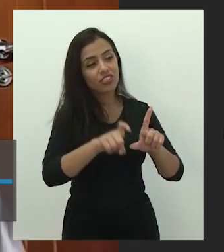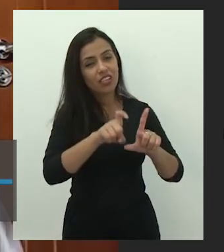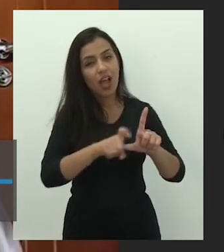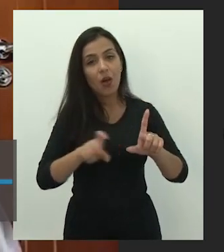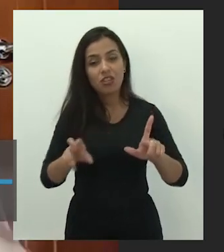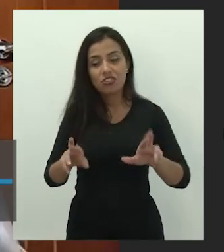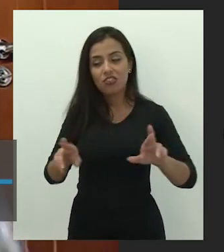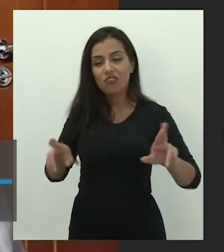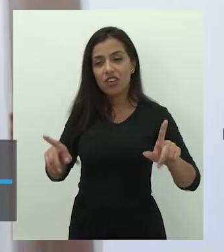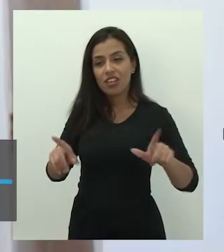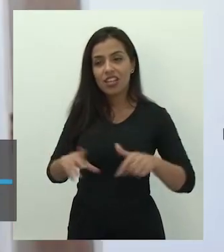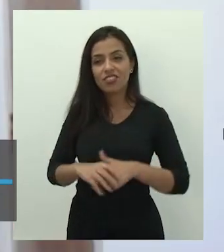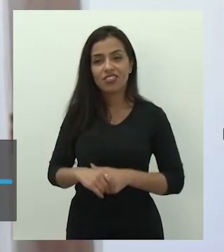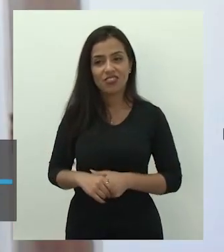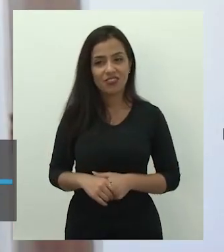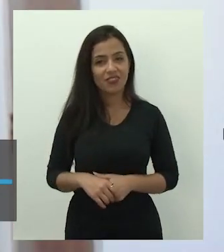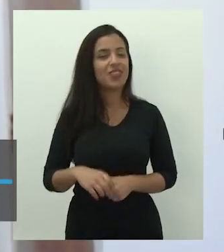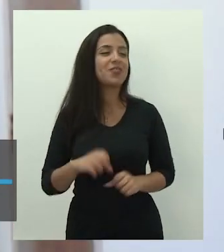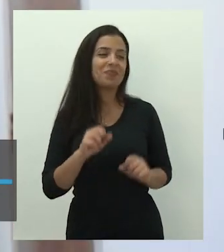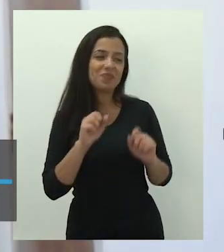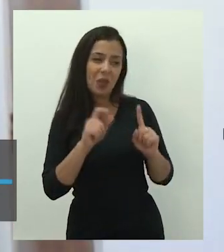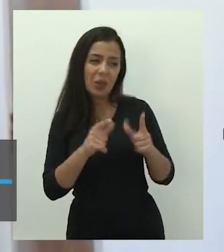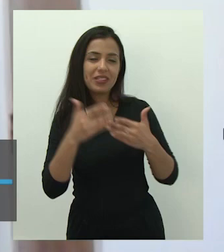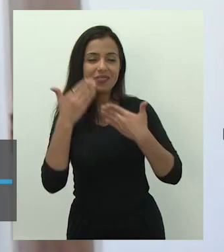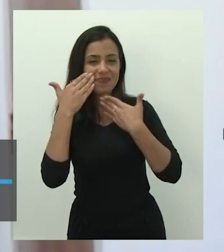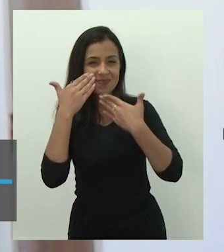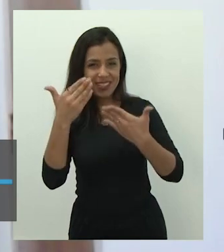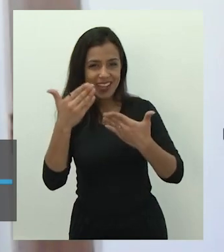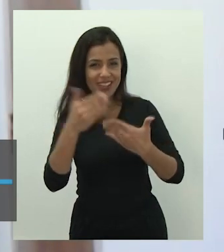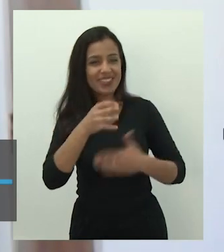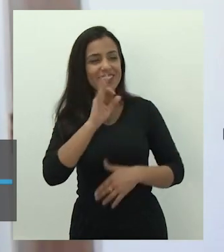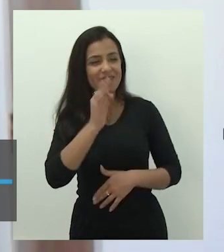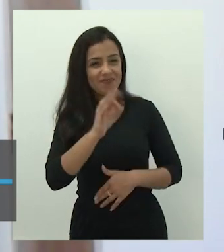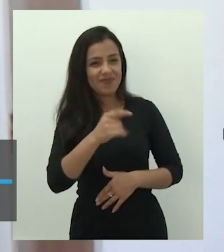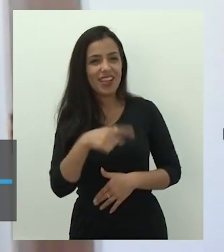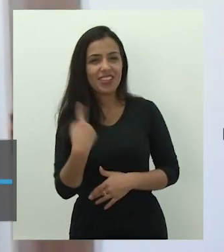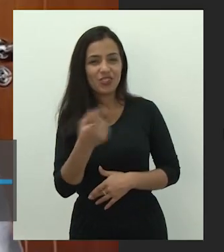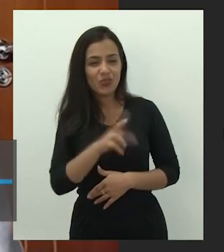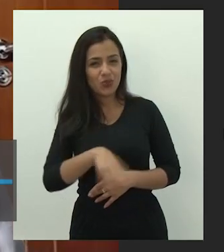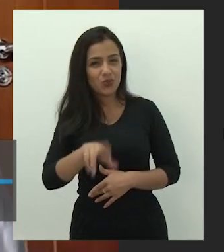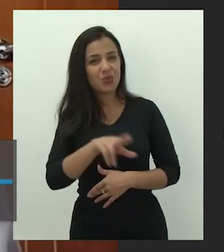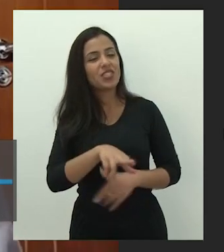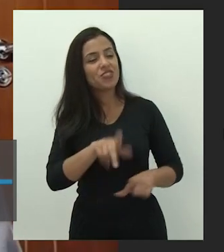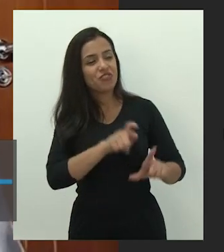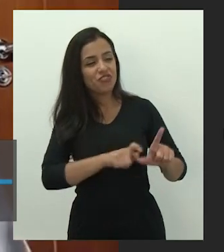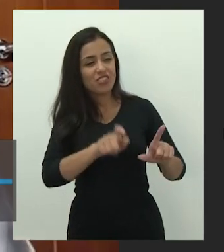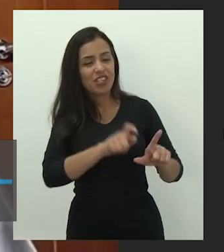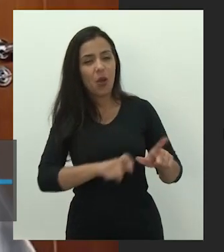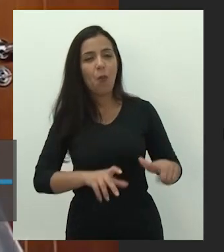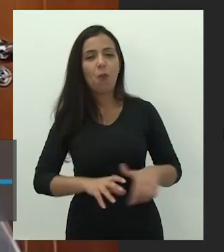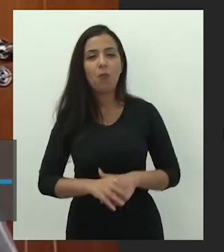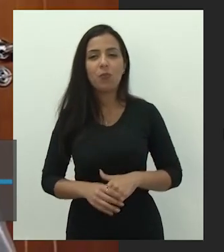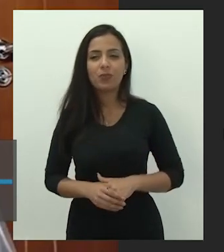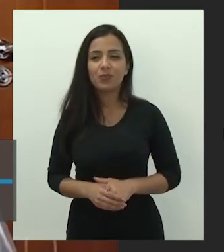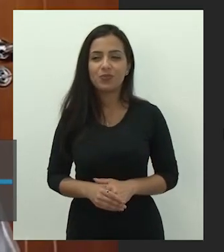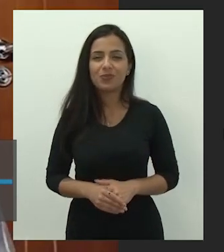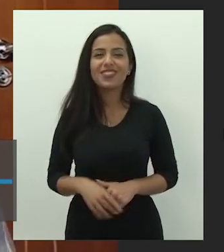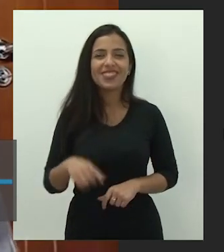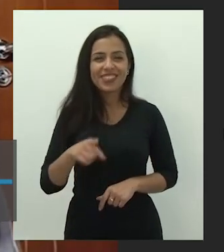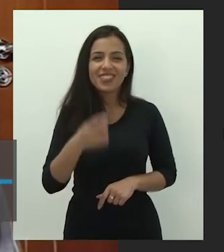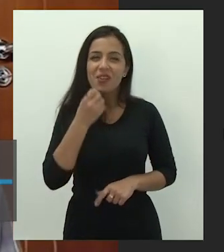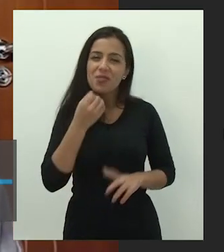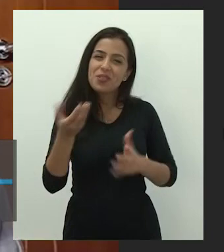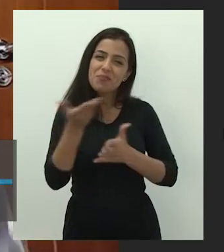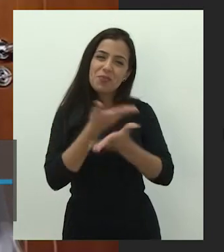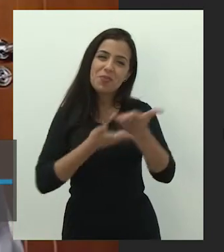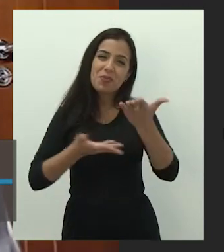Mas obrigadão. Nós usamos... muito obrigada mesmo. É isso mesmo, nós usamos obrigada. É isso que é gostoso falar com vocês,